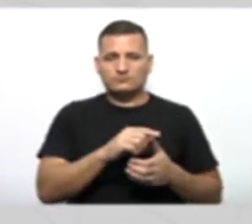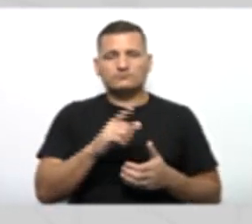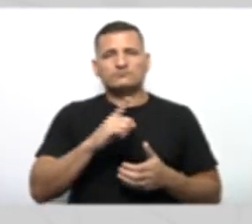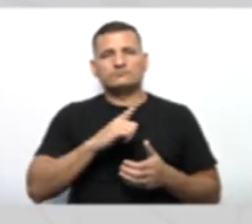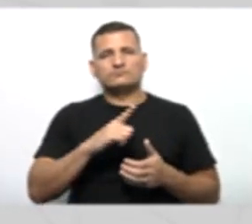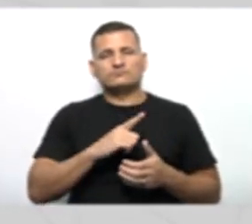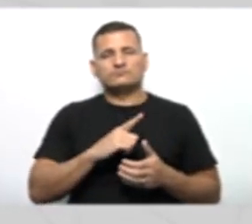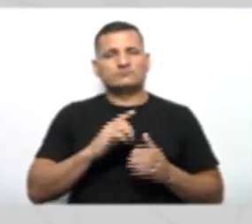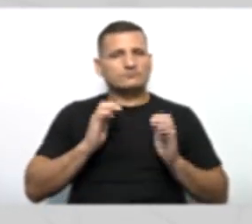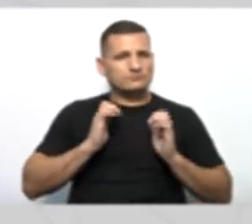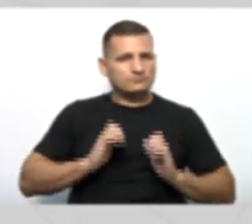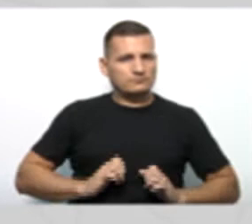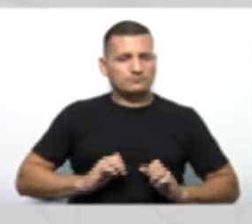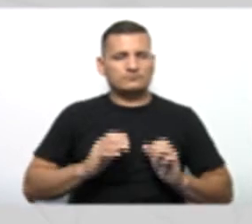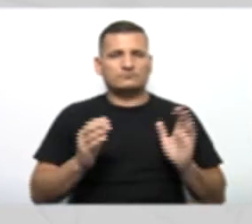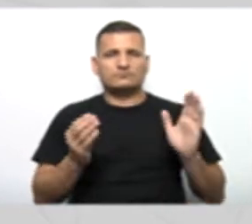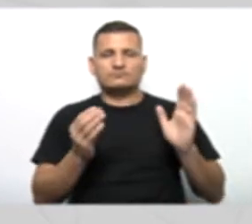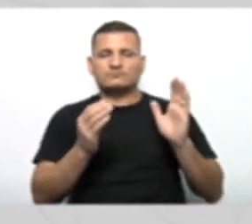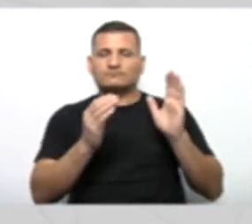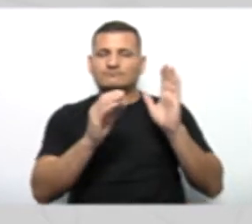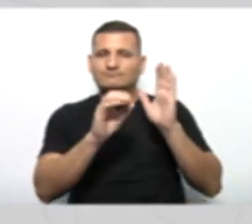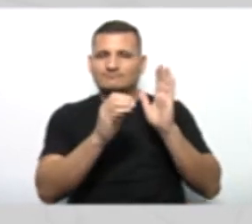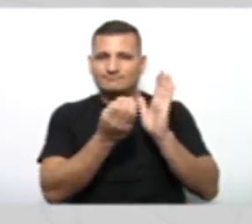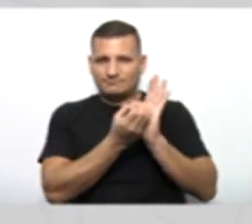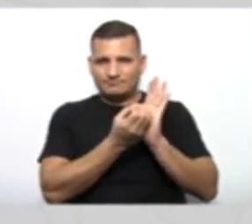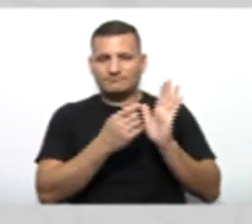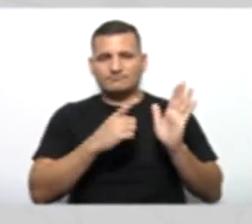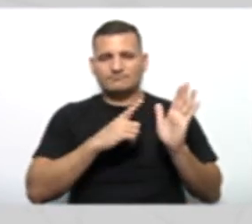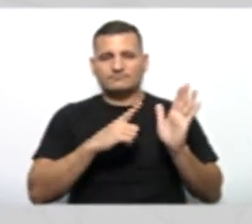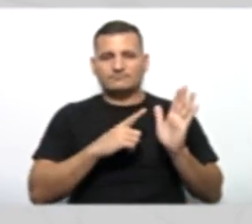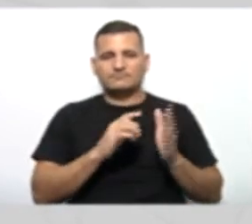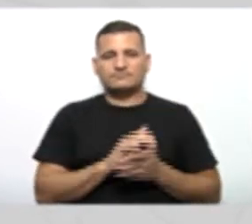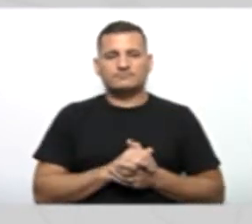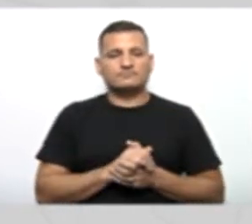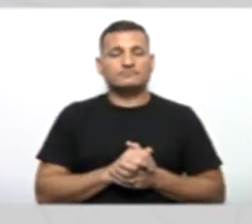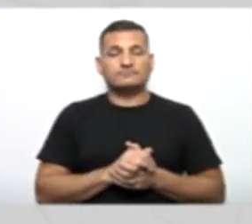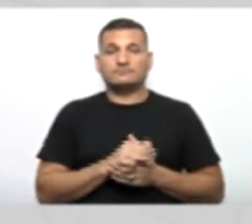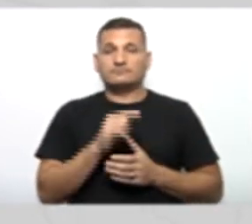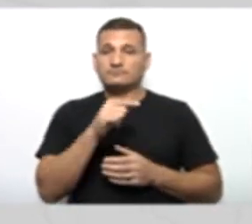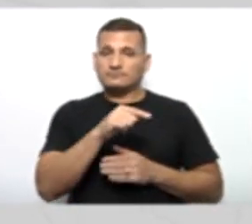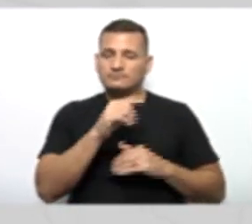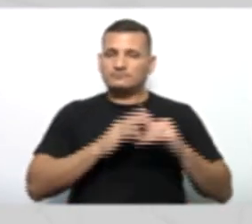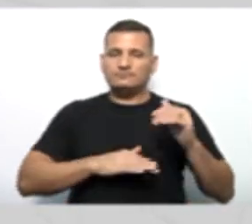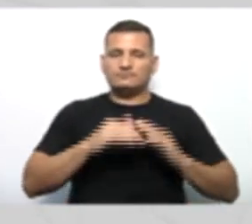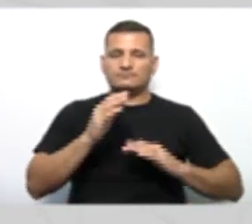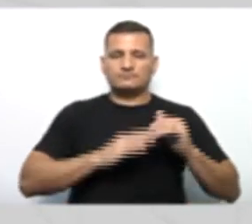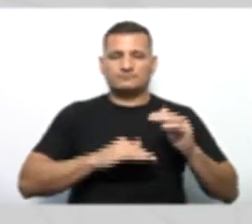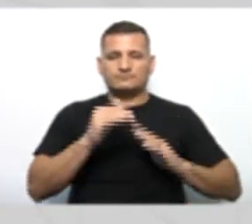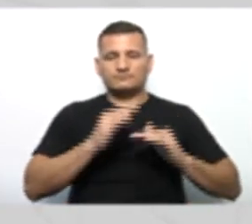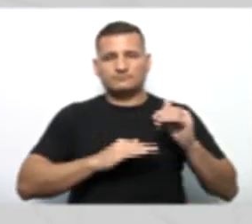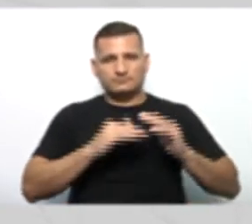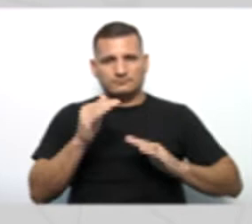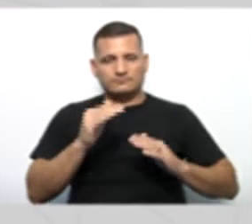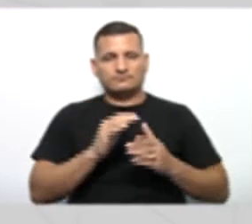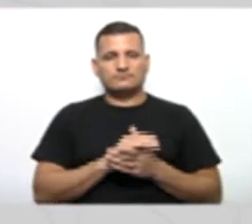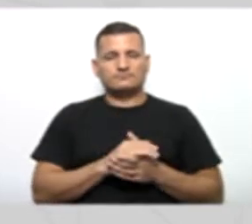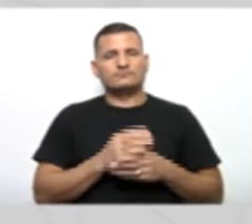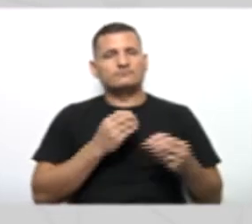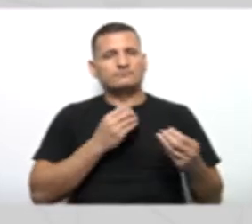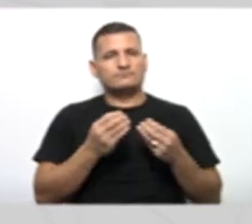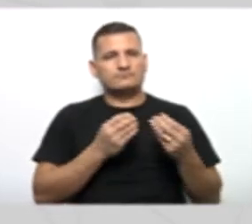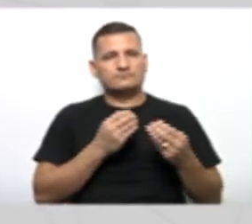código de ética da profissão mais uma vez a fim de orientar a atuação dos profissionais no sentido da